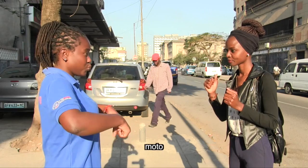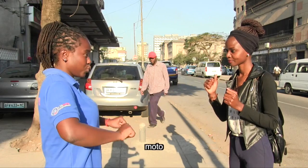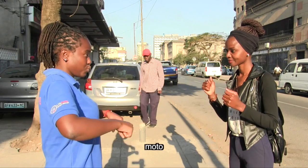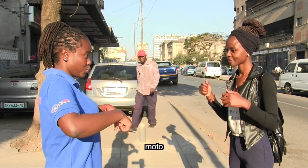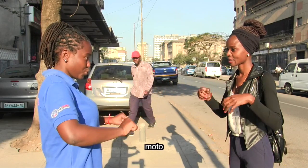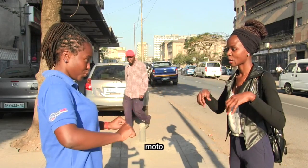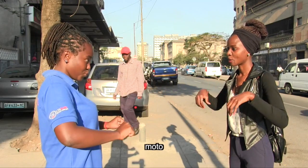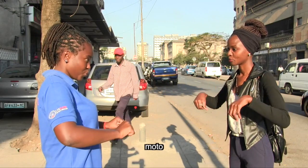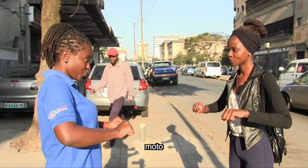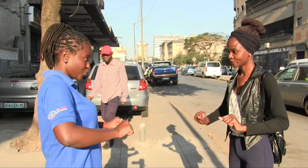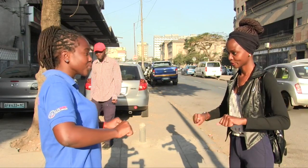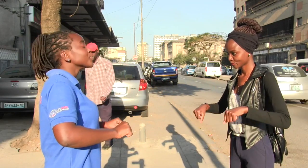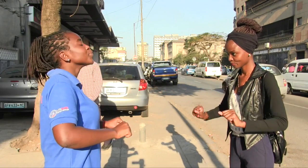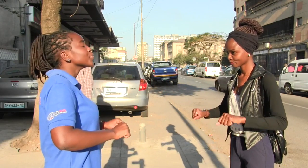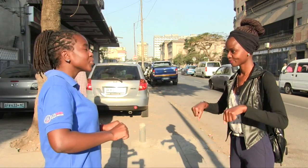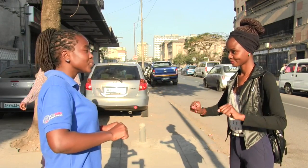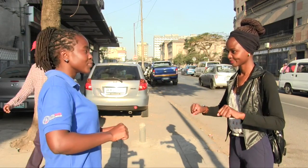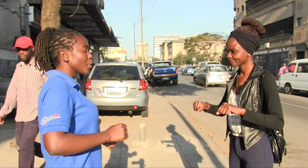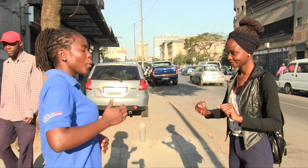Mota,